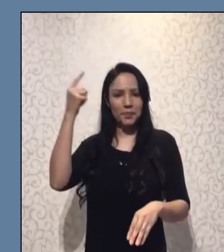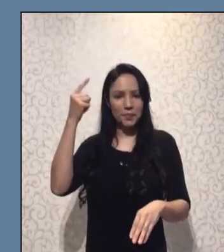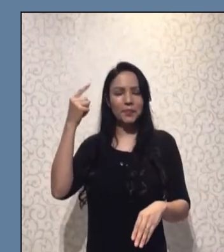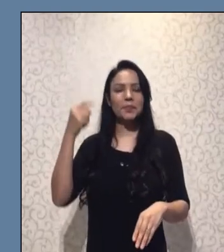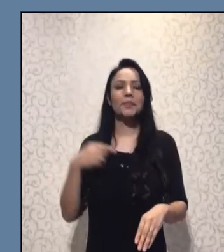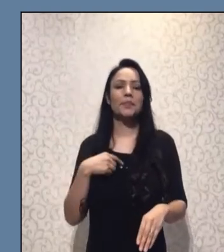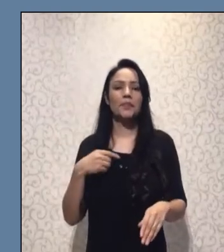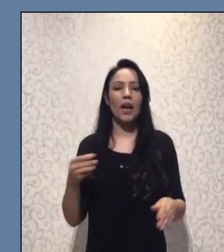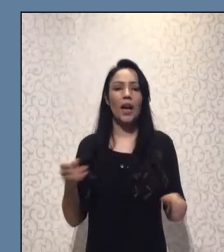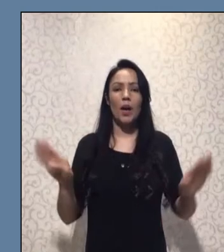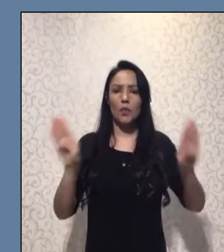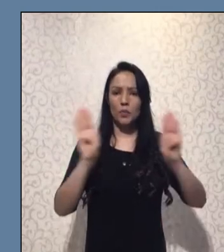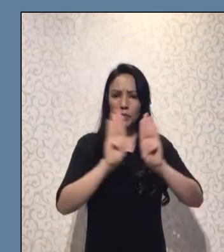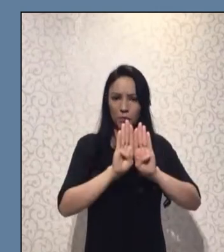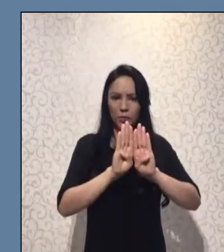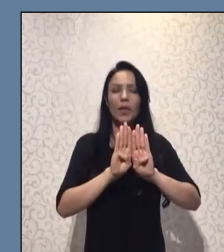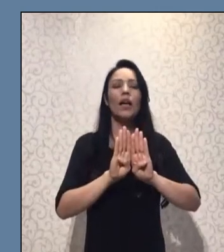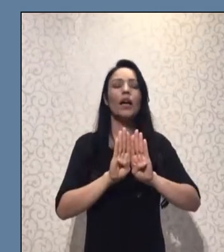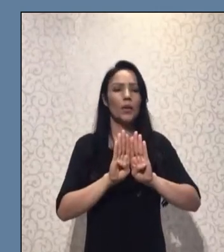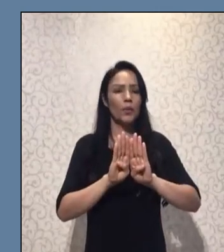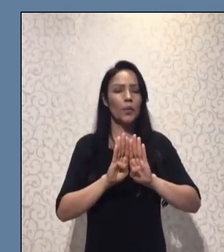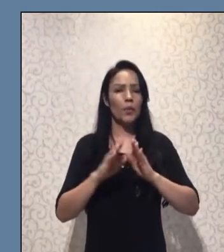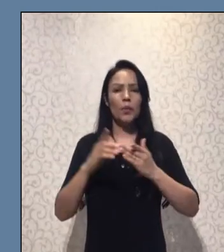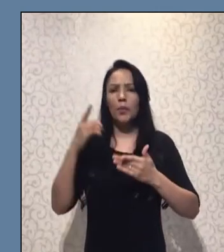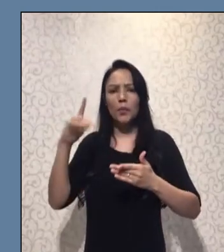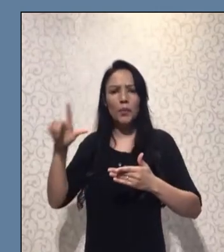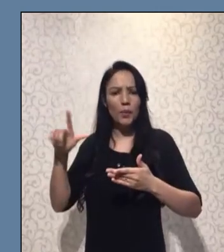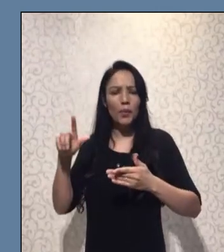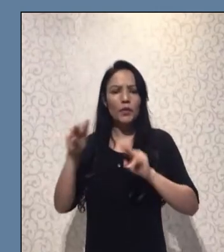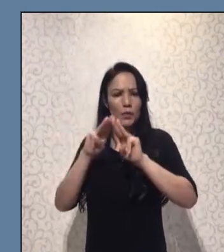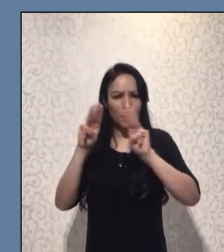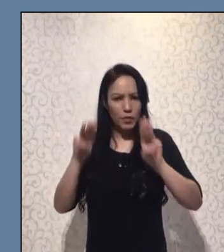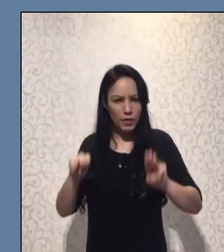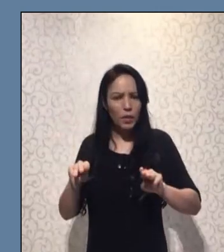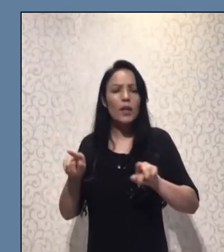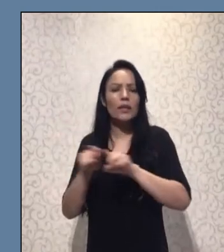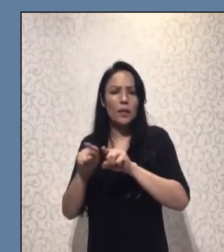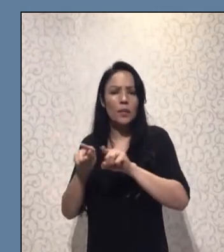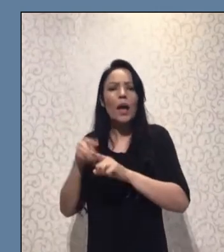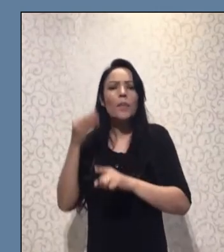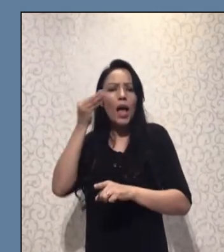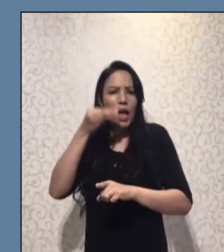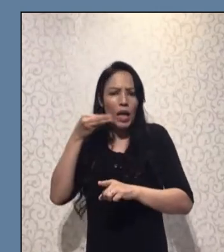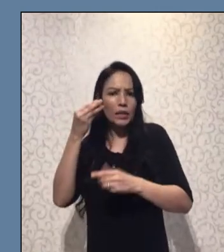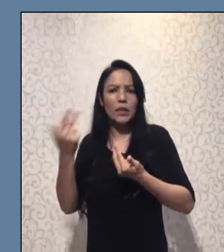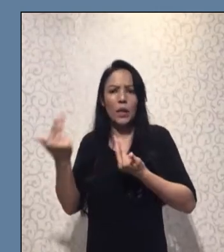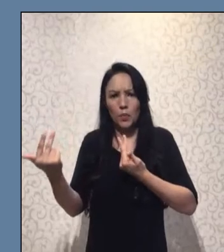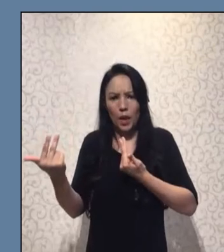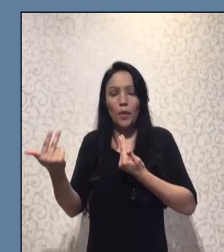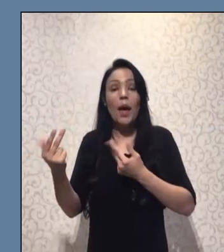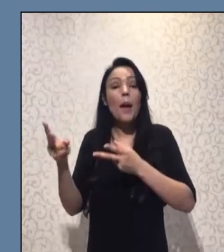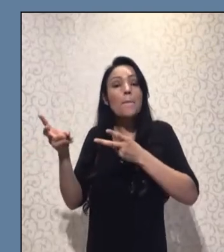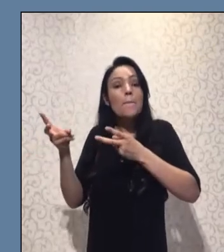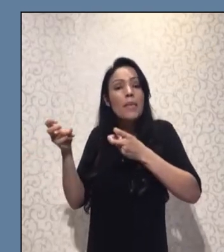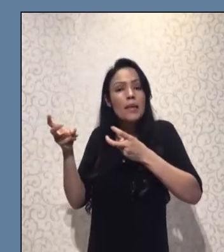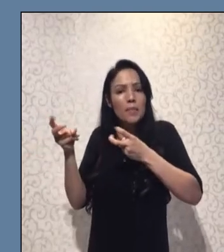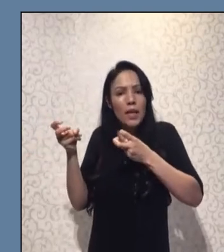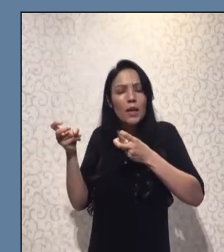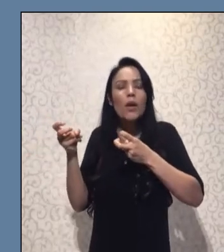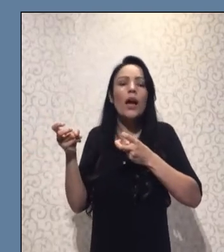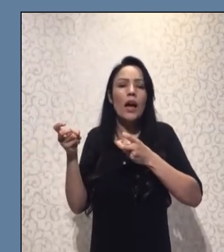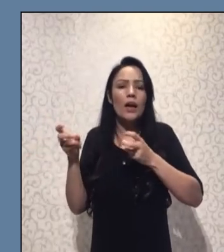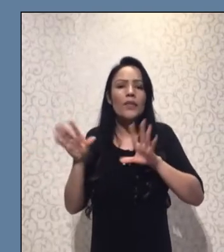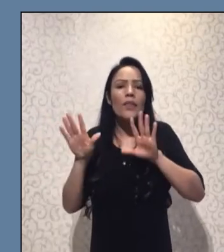o Rex Museum estava passando pela mesma experiência, e quando eles perceberam que eles ficariam